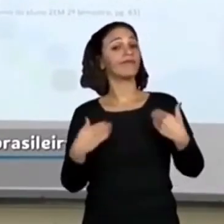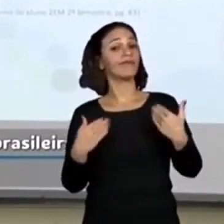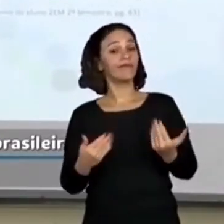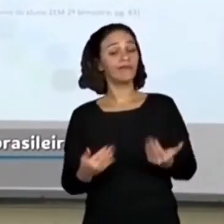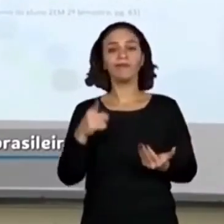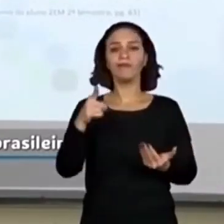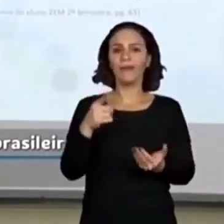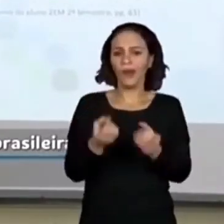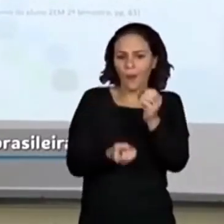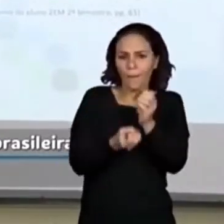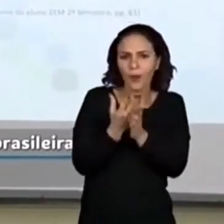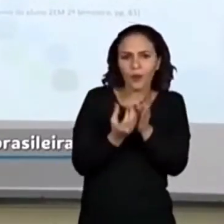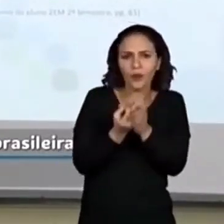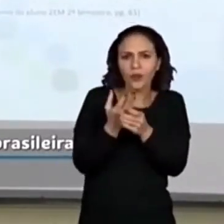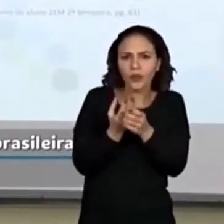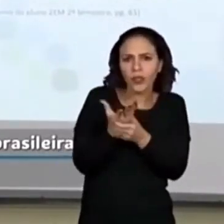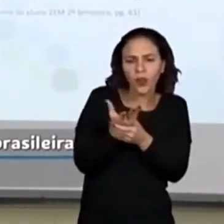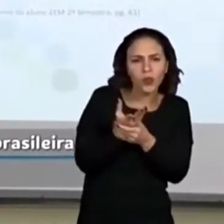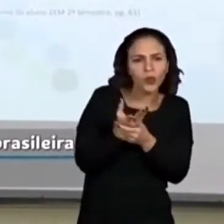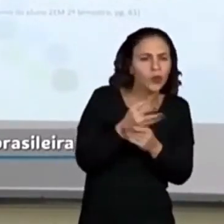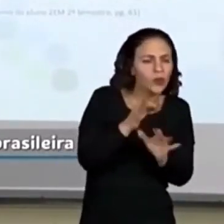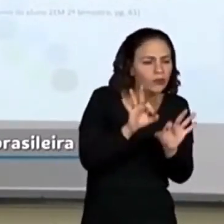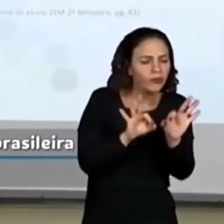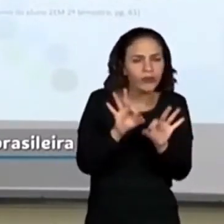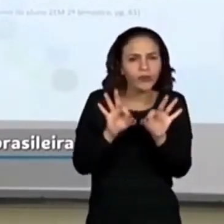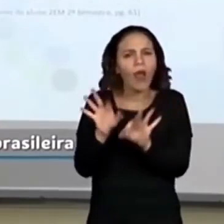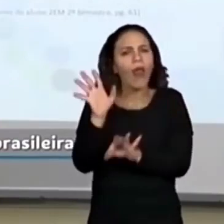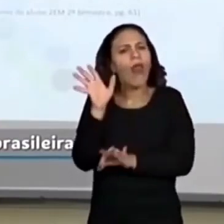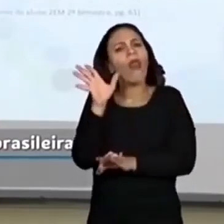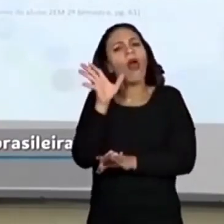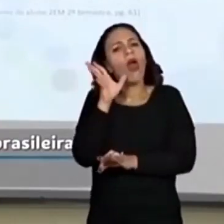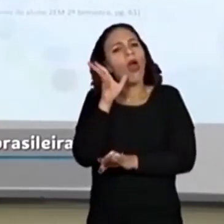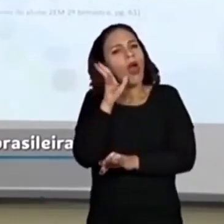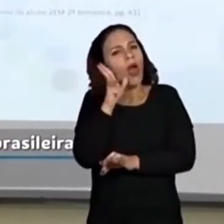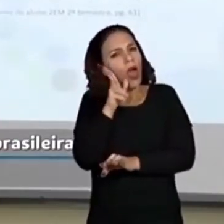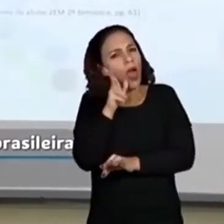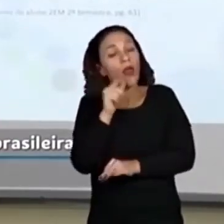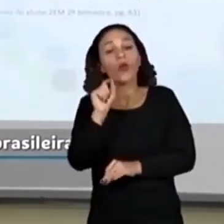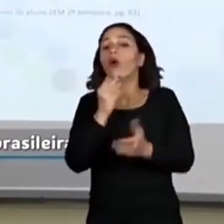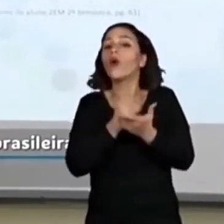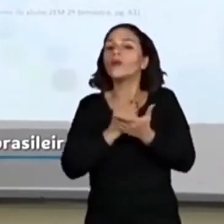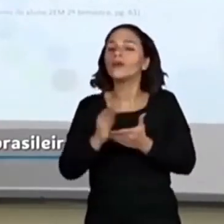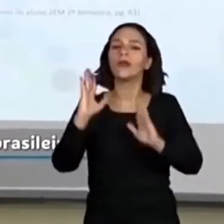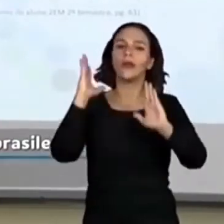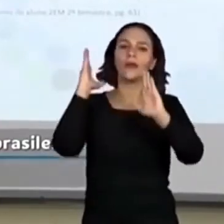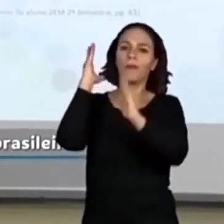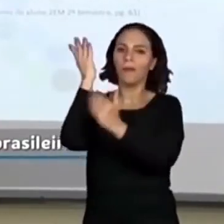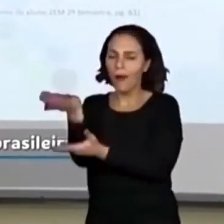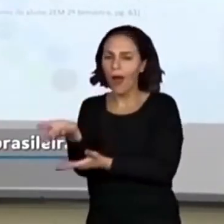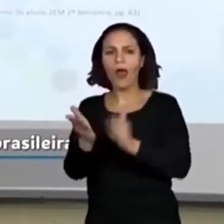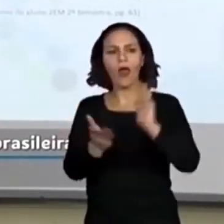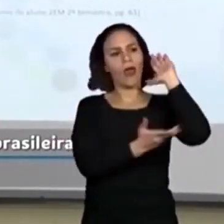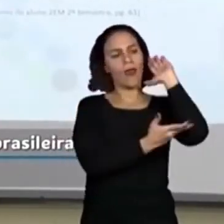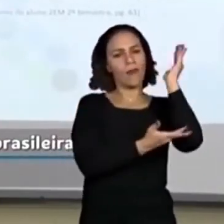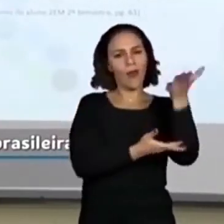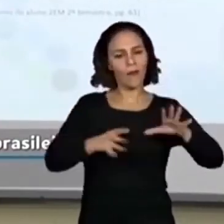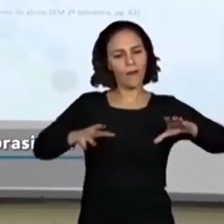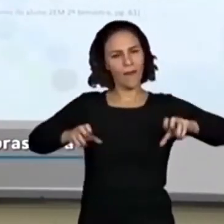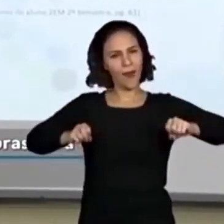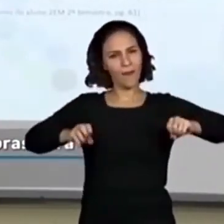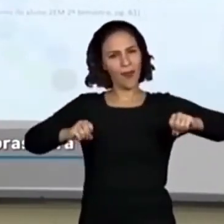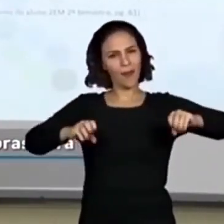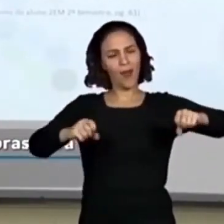sistema produtivo, ele começou lentamente com o desmatamento, a ocupação do território,